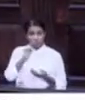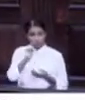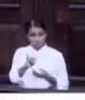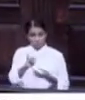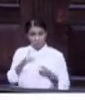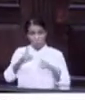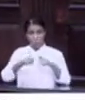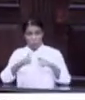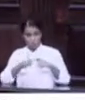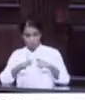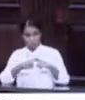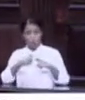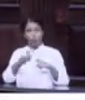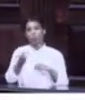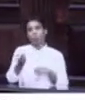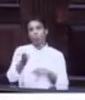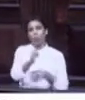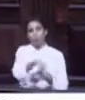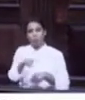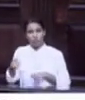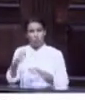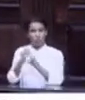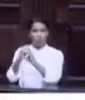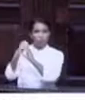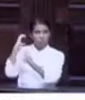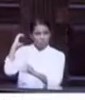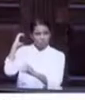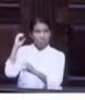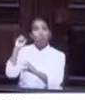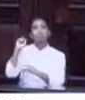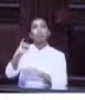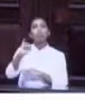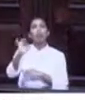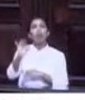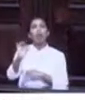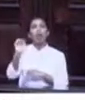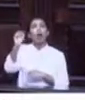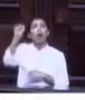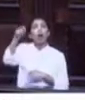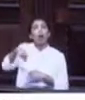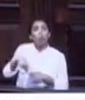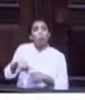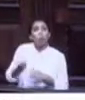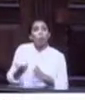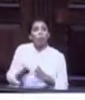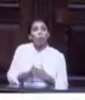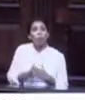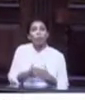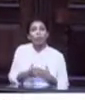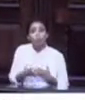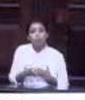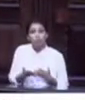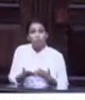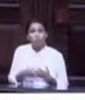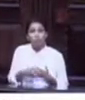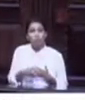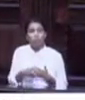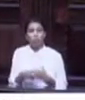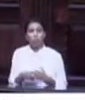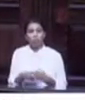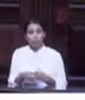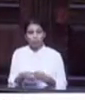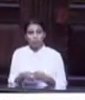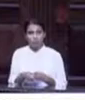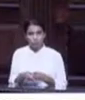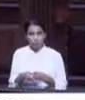um professor ou um engenheiro do Executivo se aposenta, o Executivo, nesse quadro de crise, talvez não reponha,